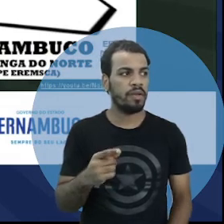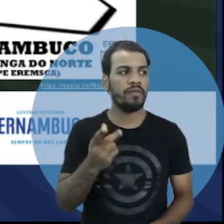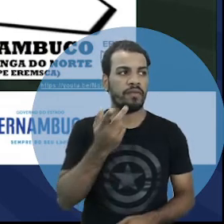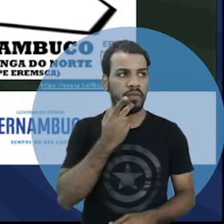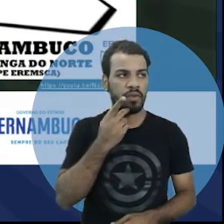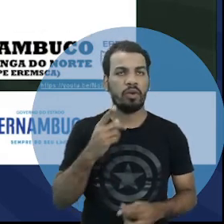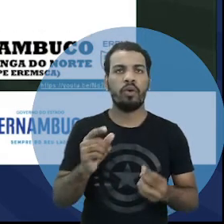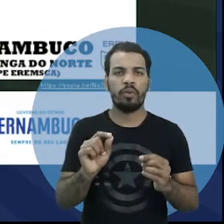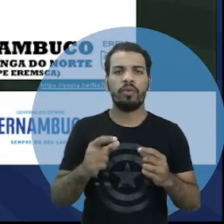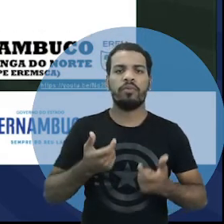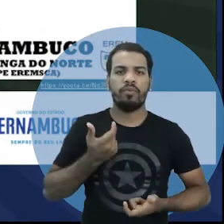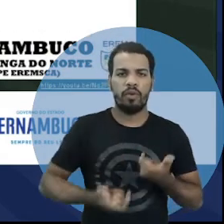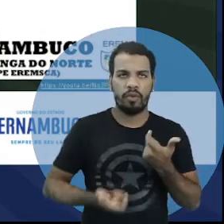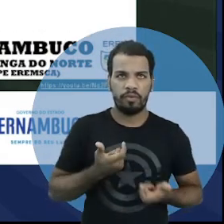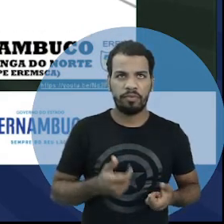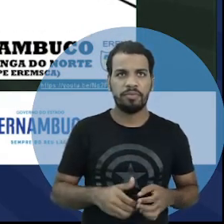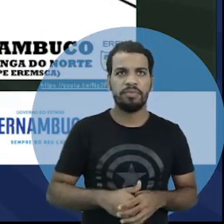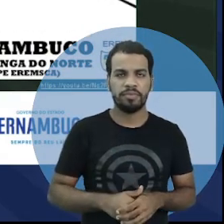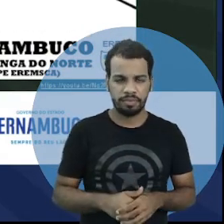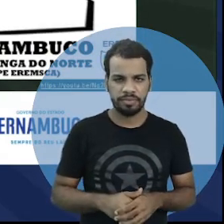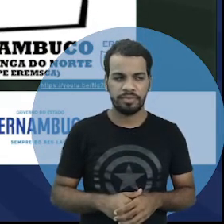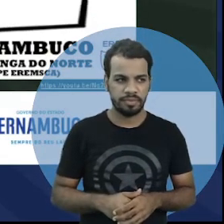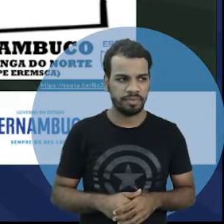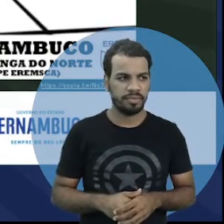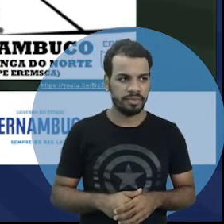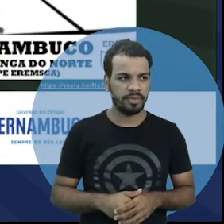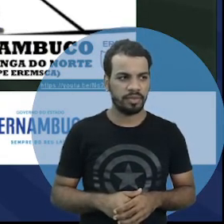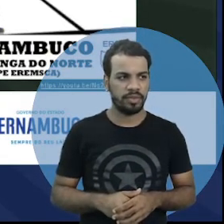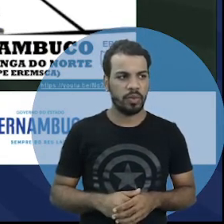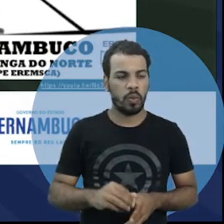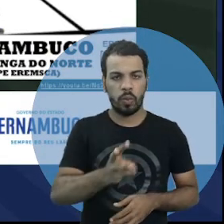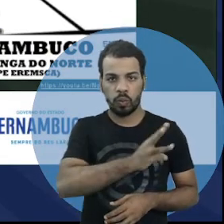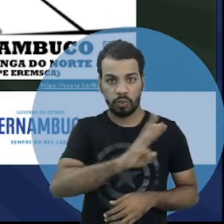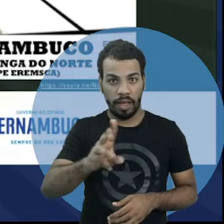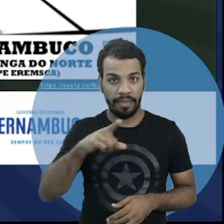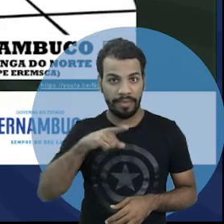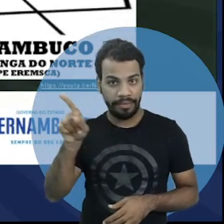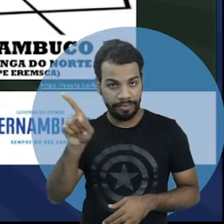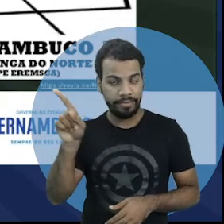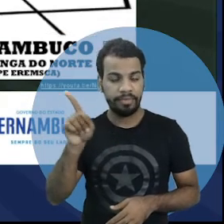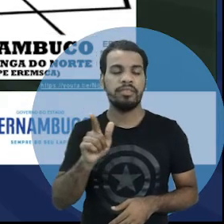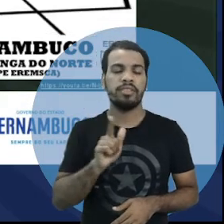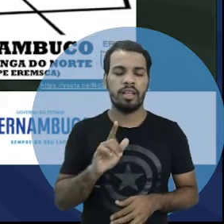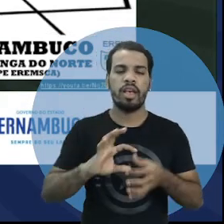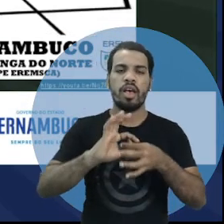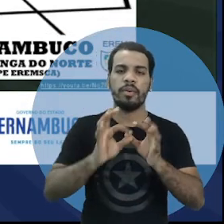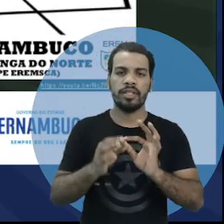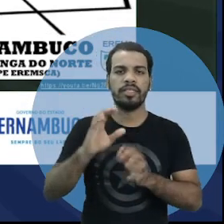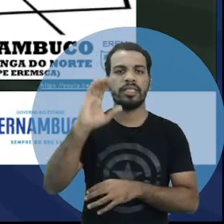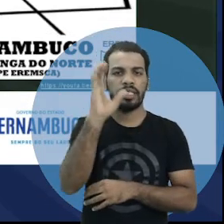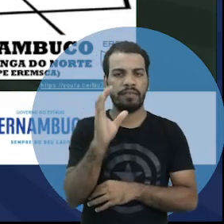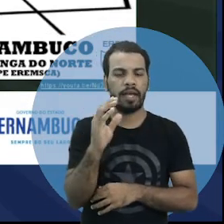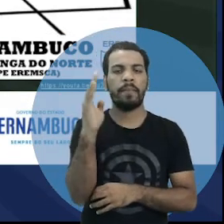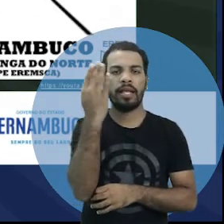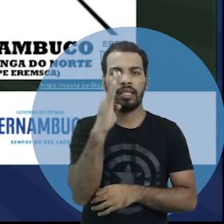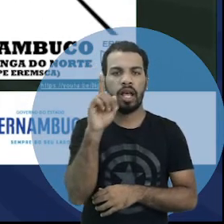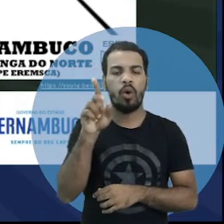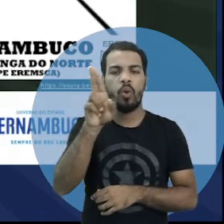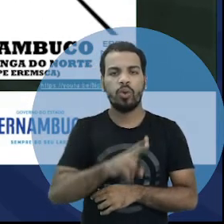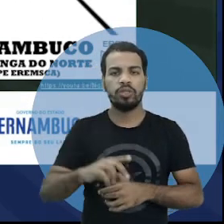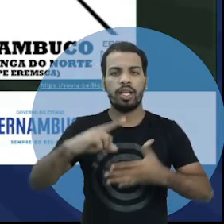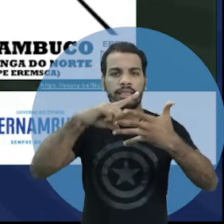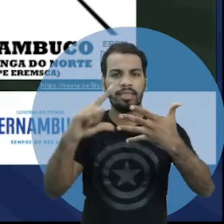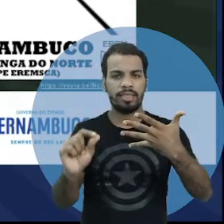Olimpíada Brasileira de Robótica. No próprio site diz lá que é uma das Olimpíadas Científicas Brasileiras que utiliza da temática